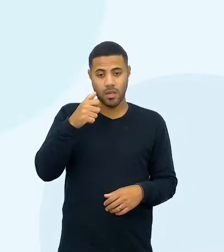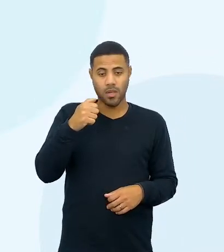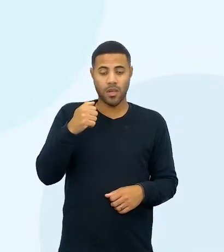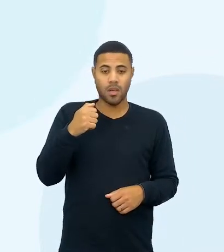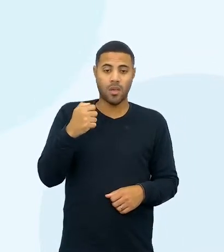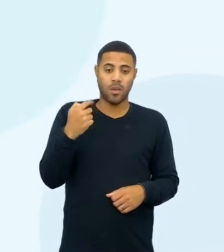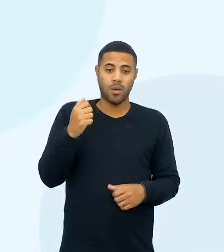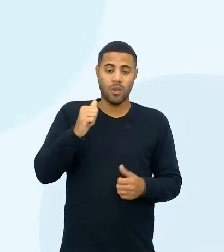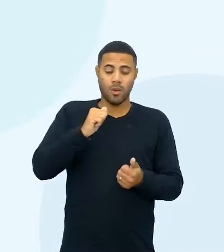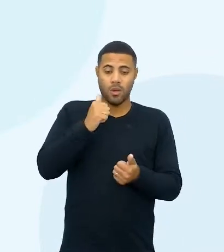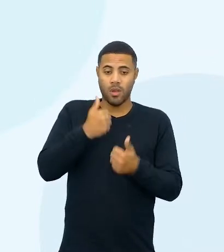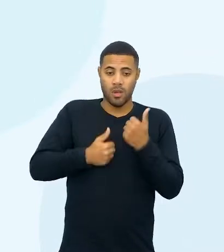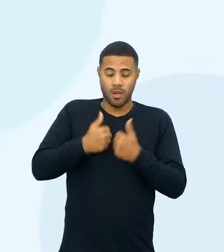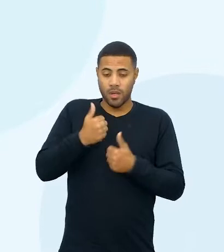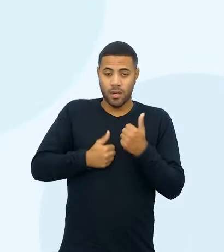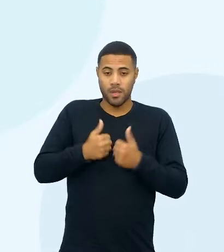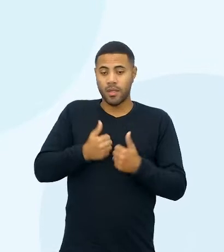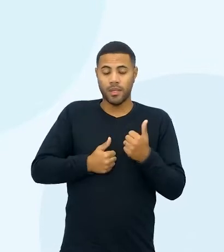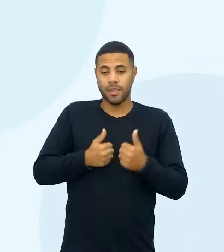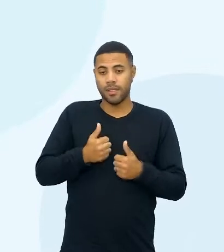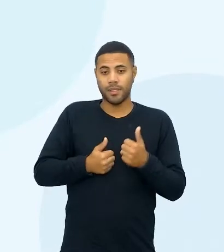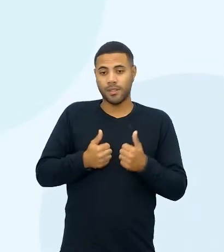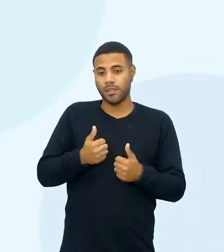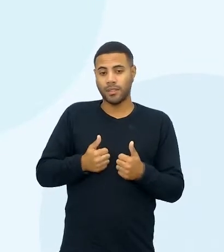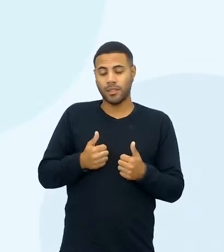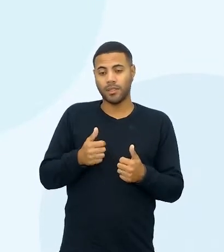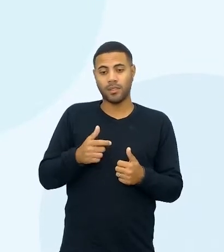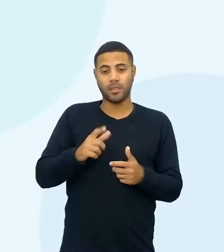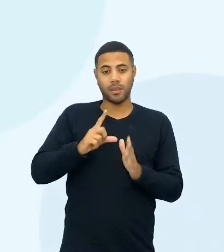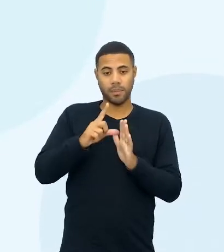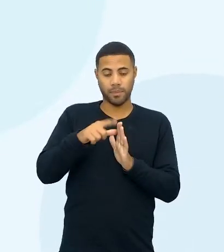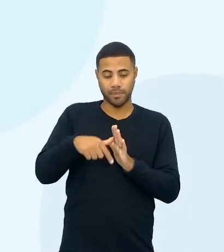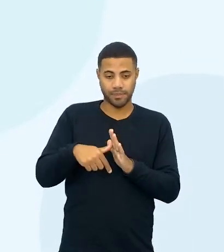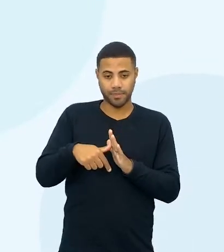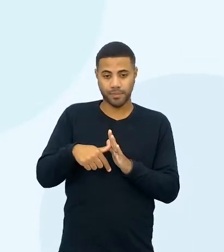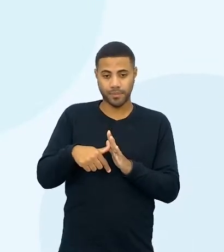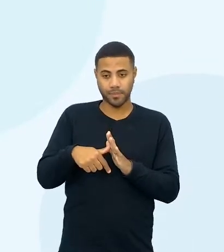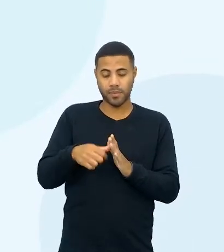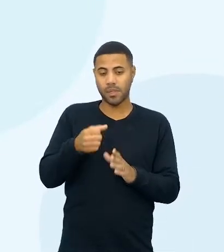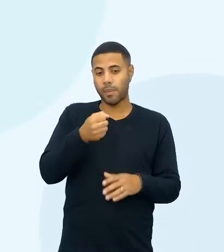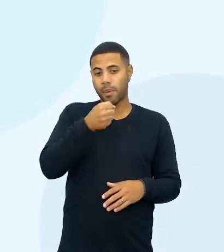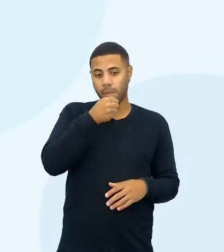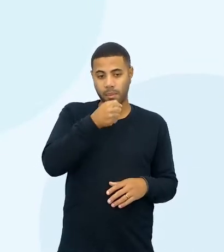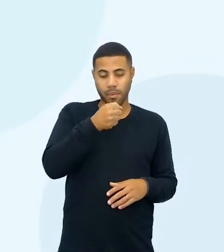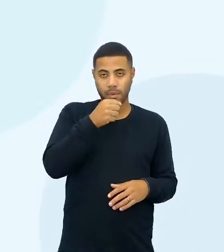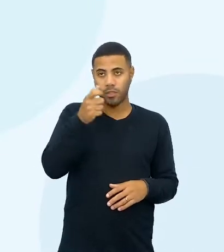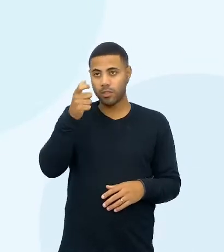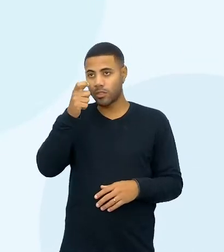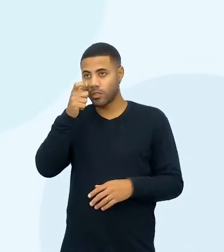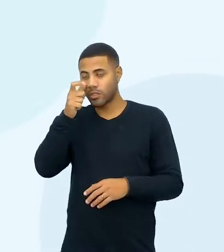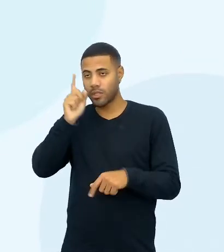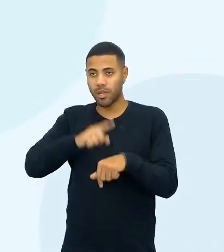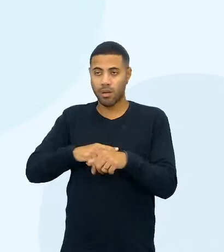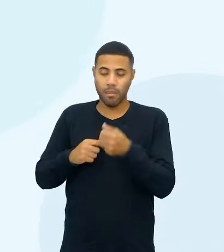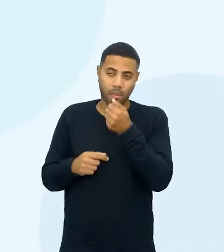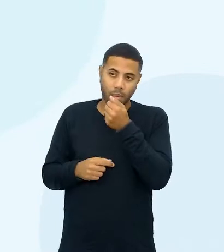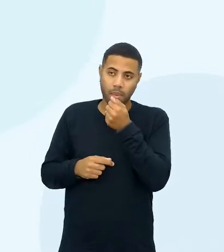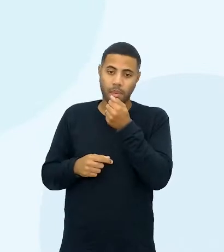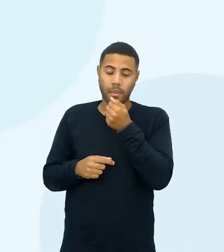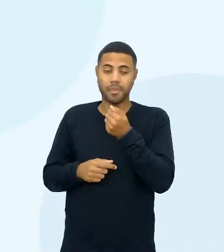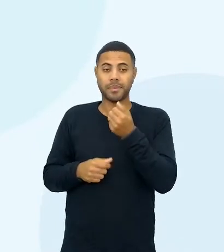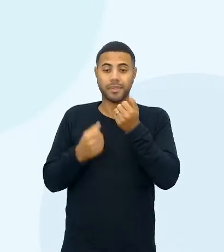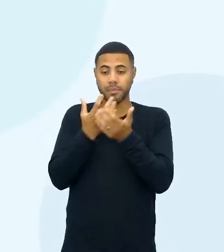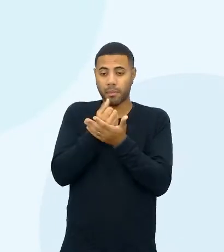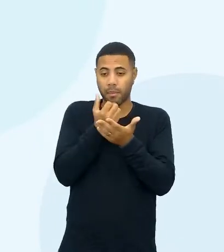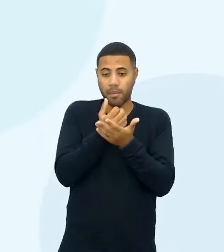um jogo ou uma competição e ele faz a locução no momento que vem acontecendo, né, aquilo.